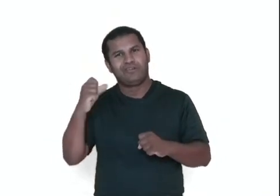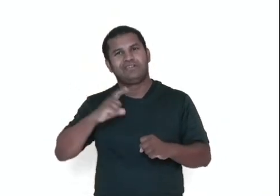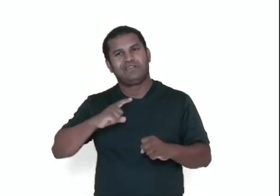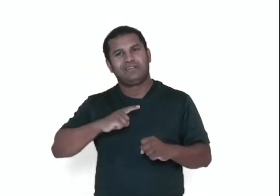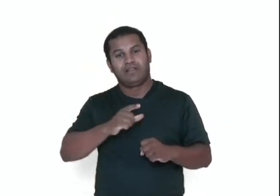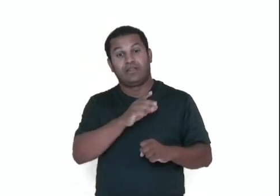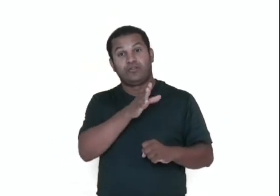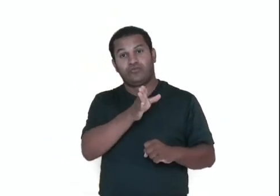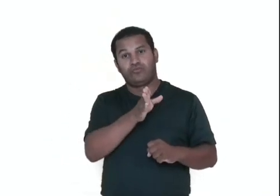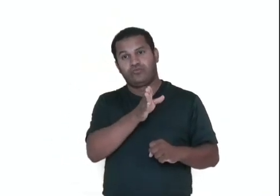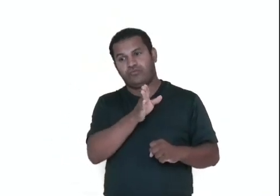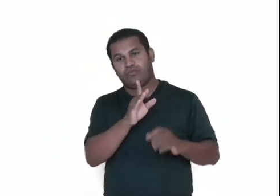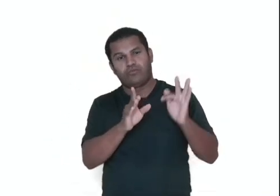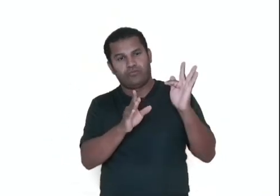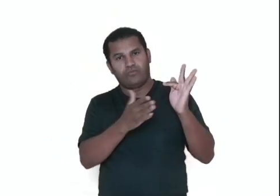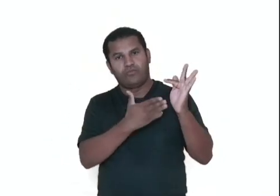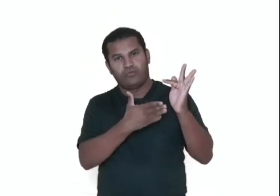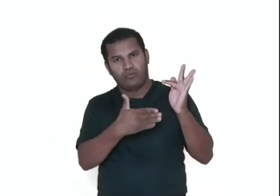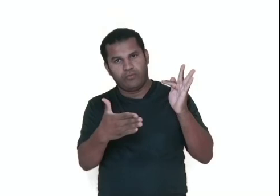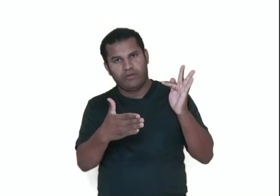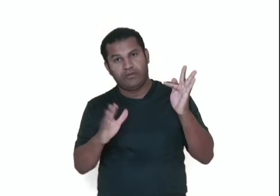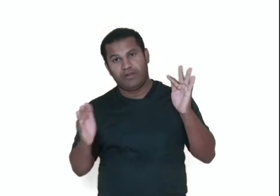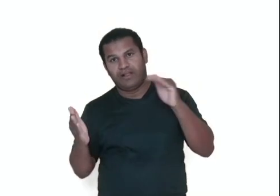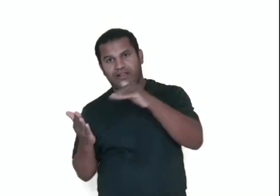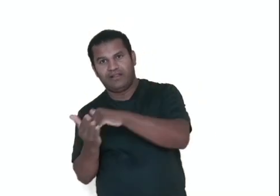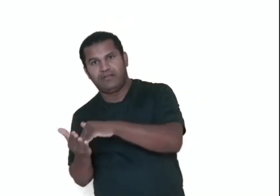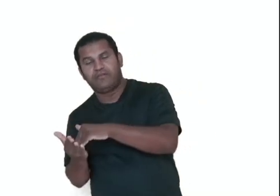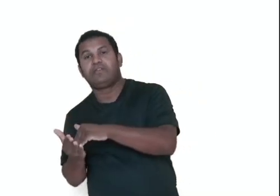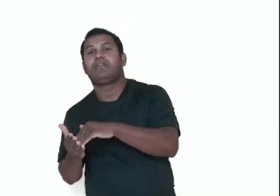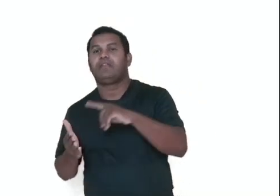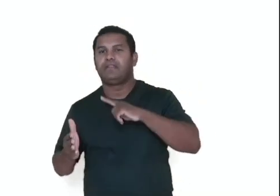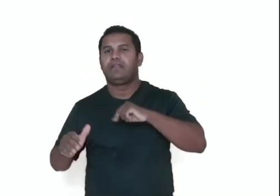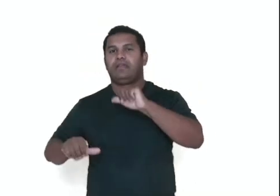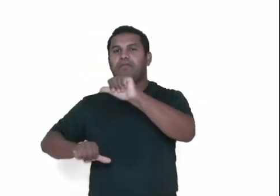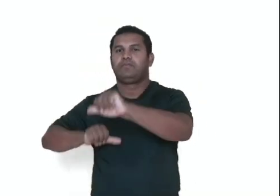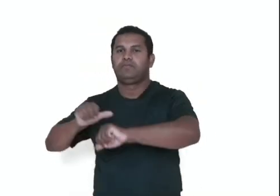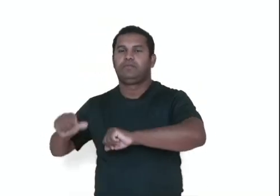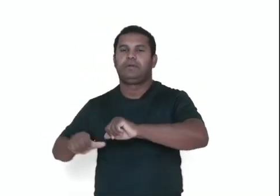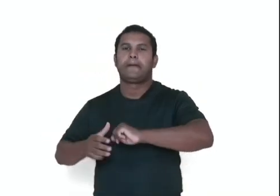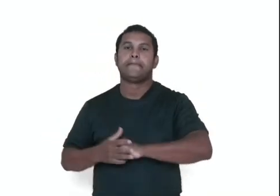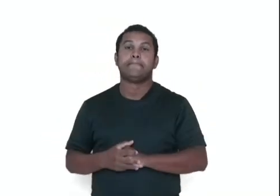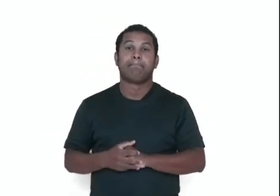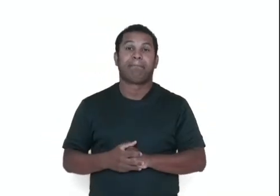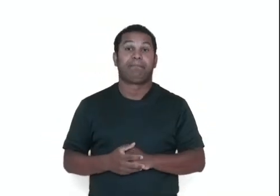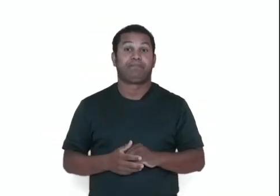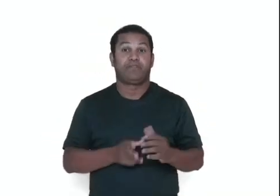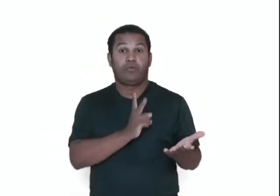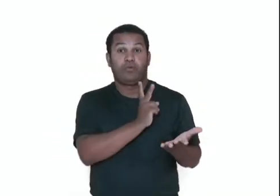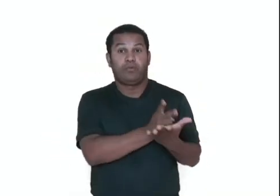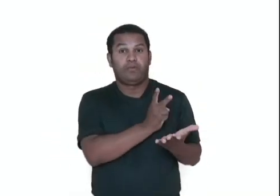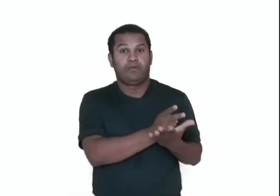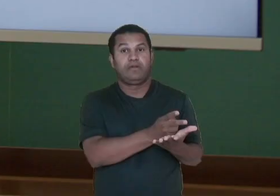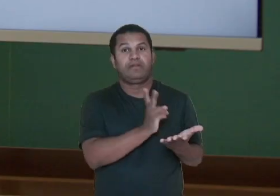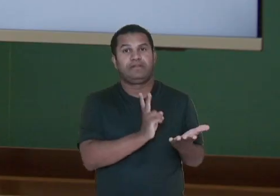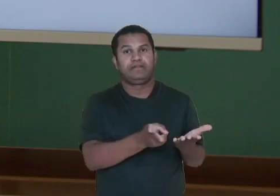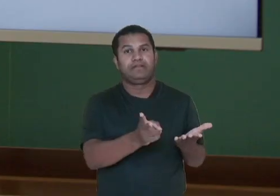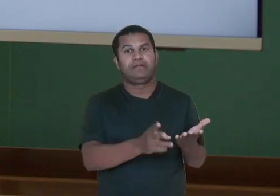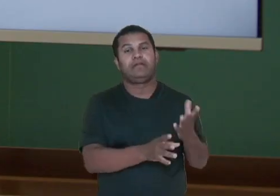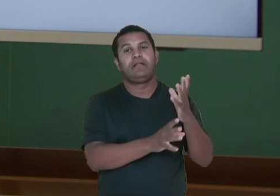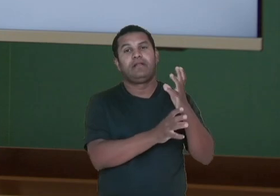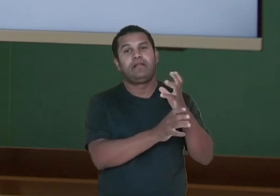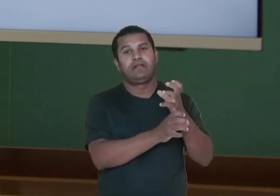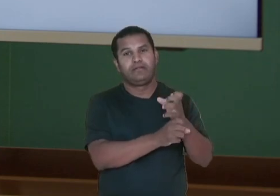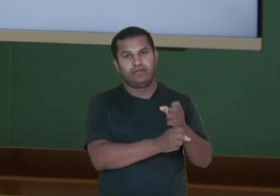propriedades físicas não mudam. No princípio da conservação, a quantidade de movimento é a soma